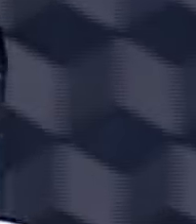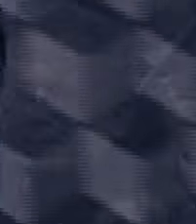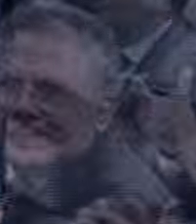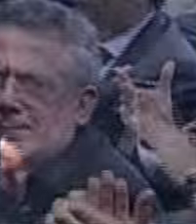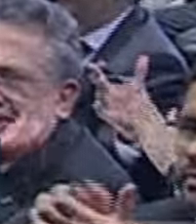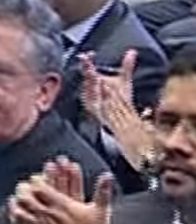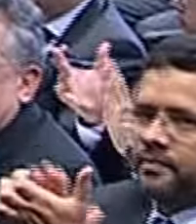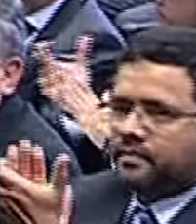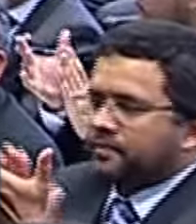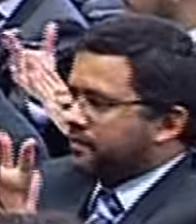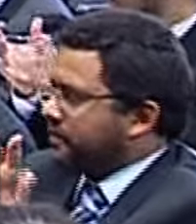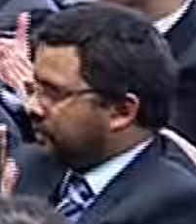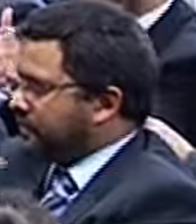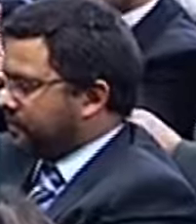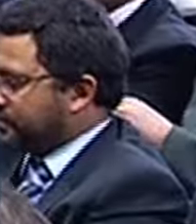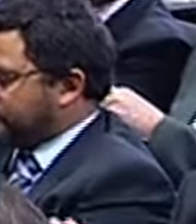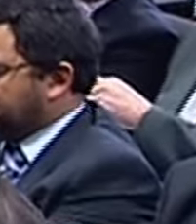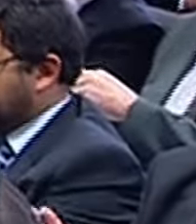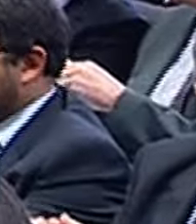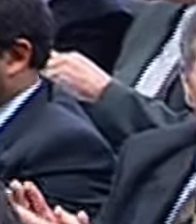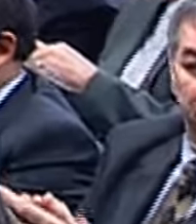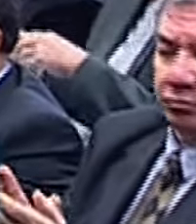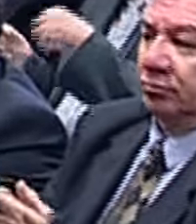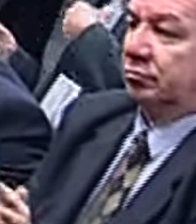Obrigado, vice-presidente.